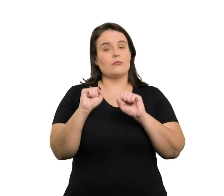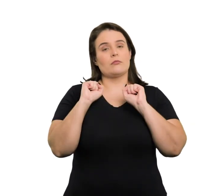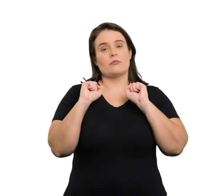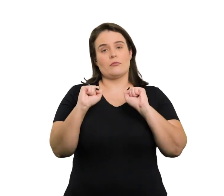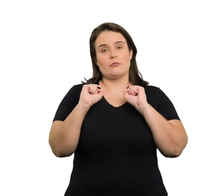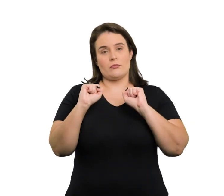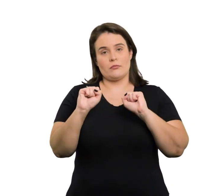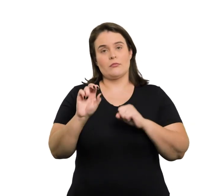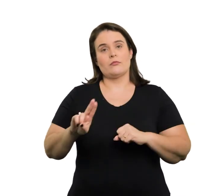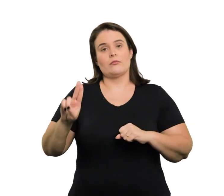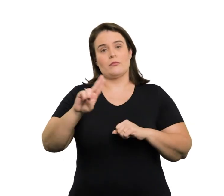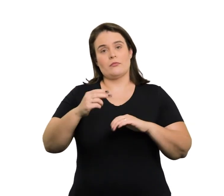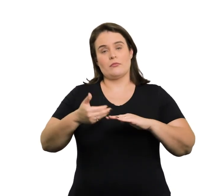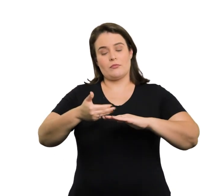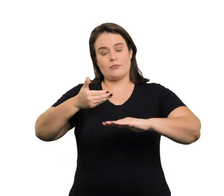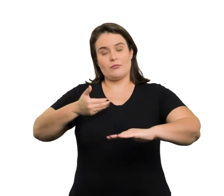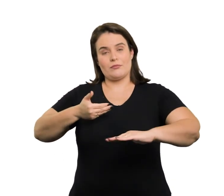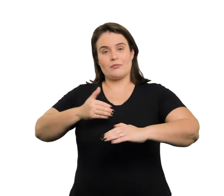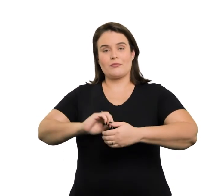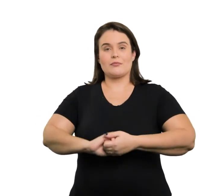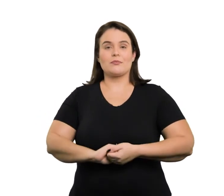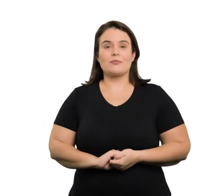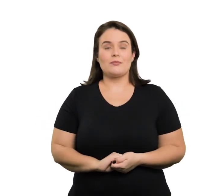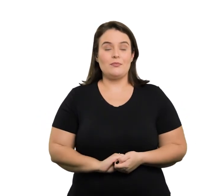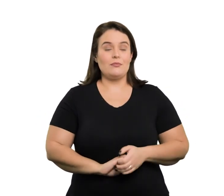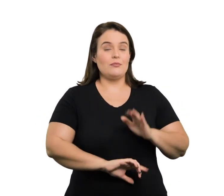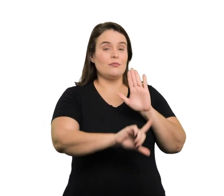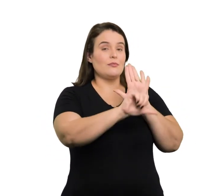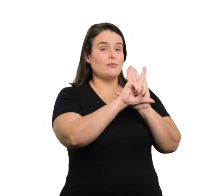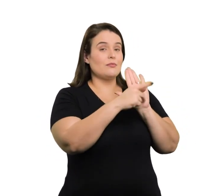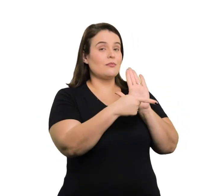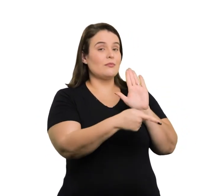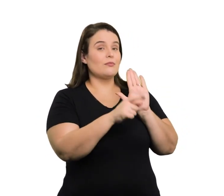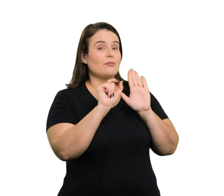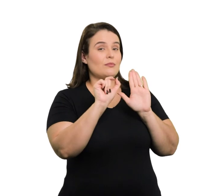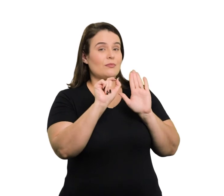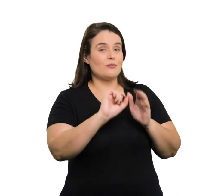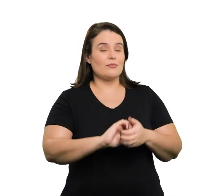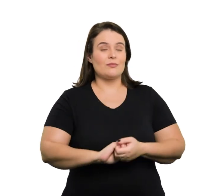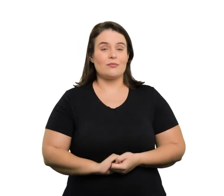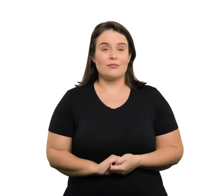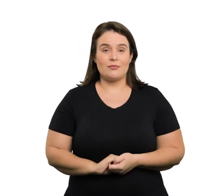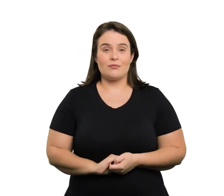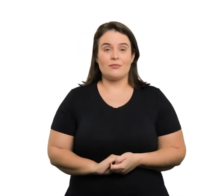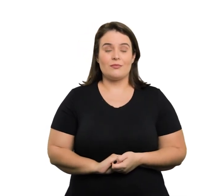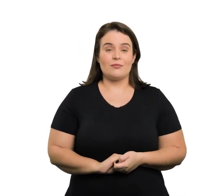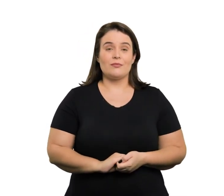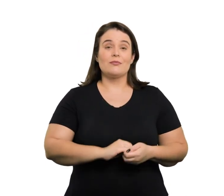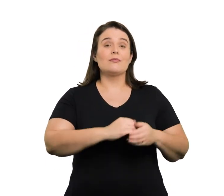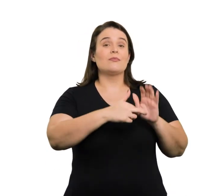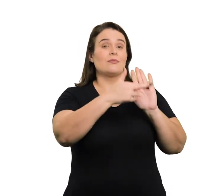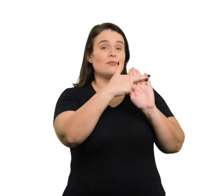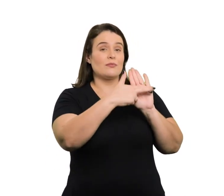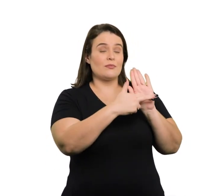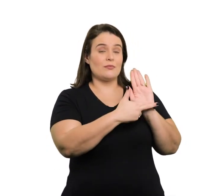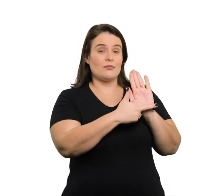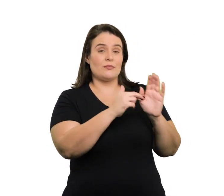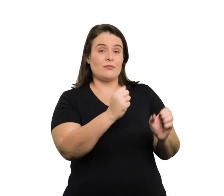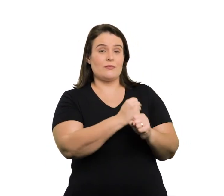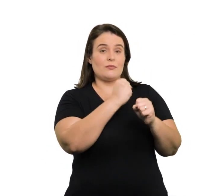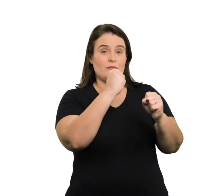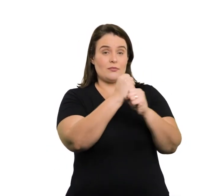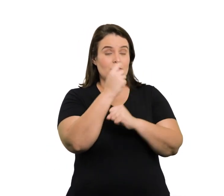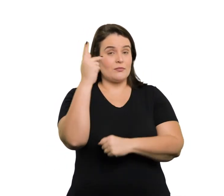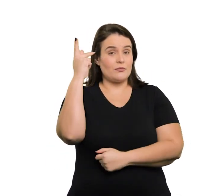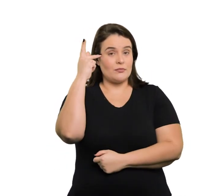lote, pode-se ocupar o recuo. O que diz a lei? O Código de Obras de São Paulo e